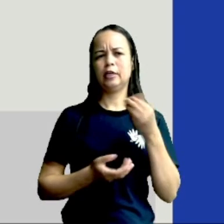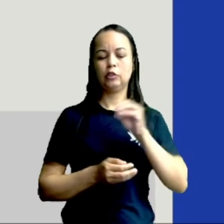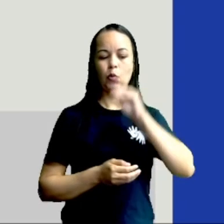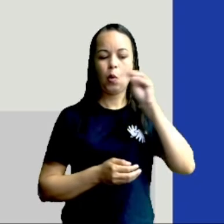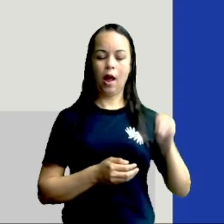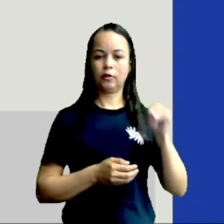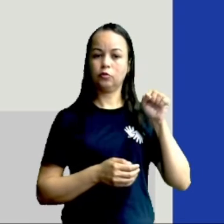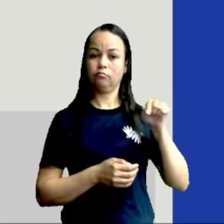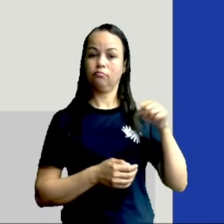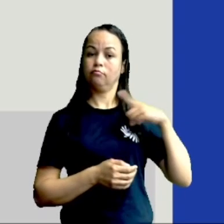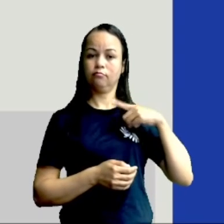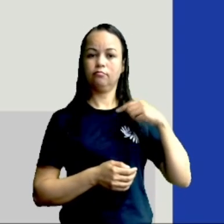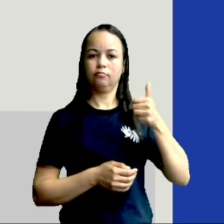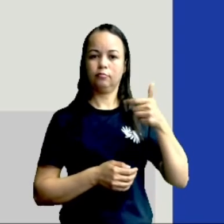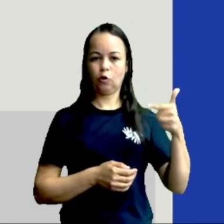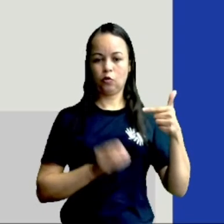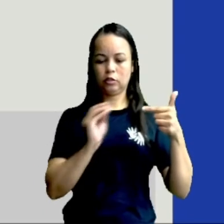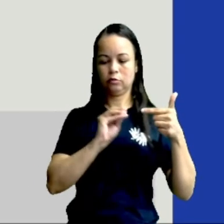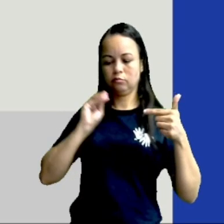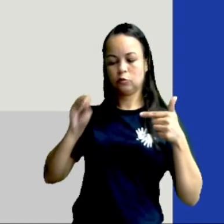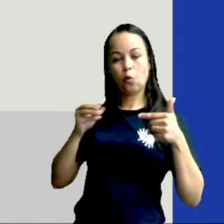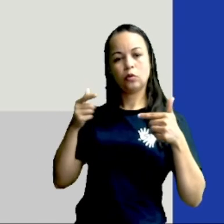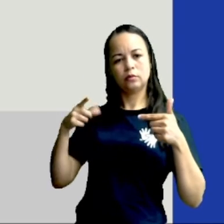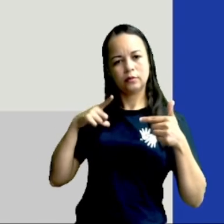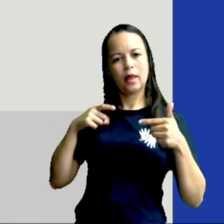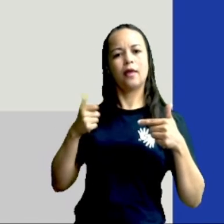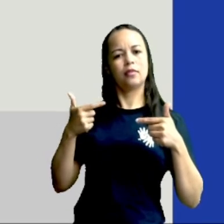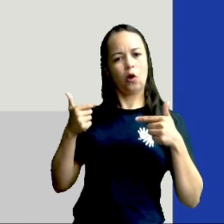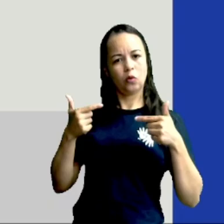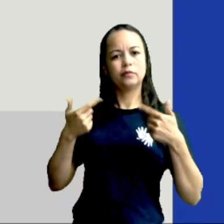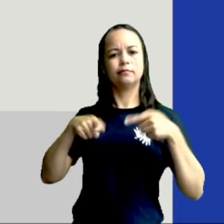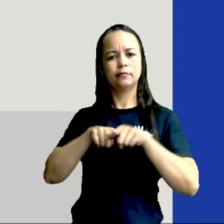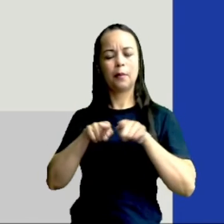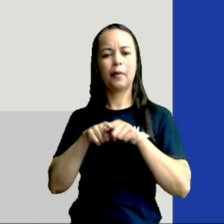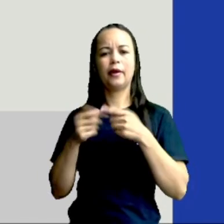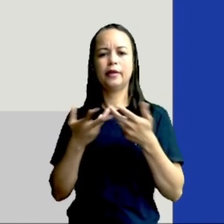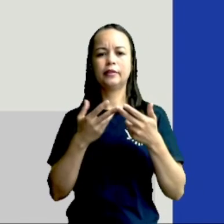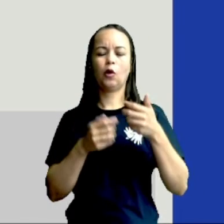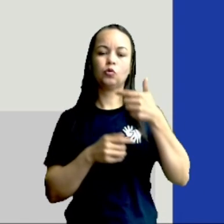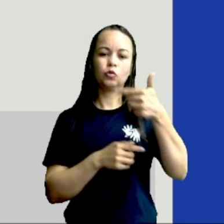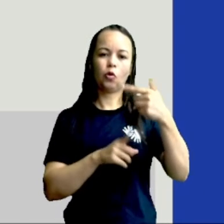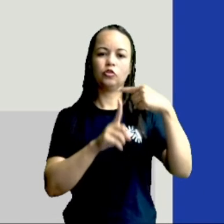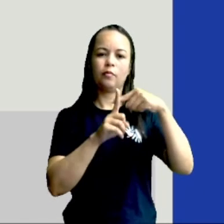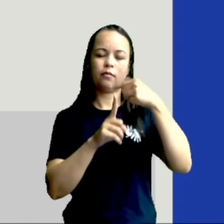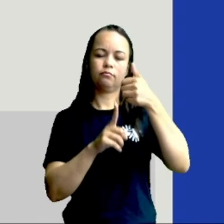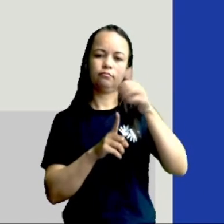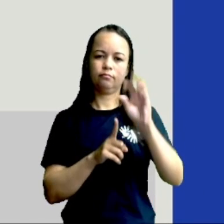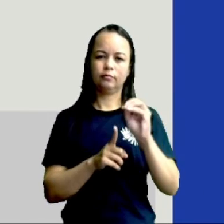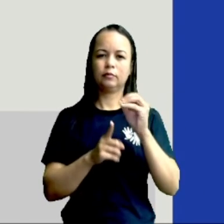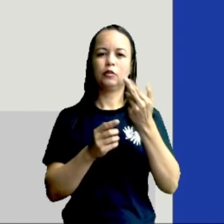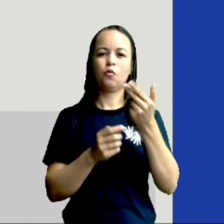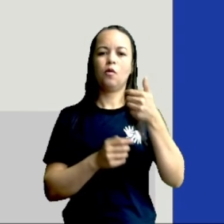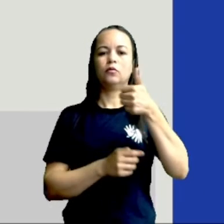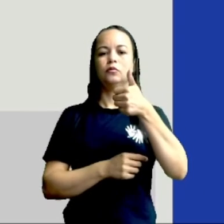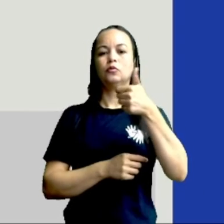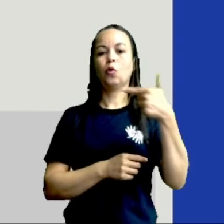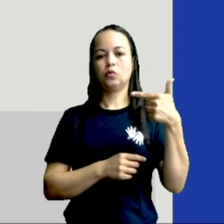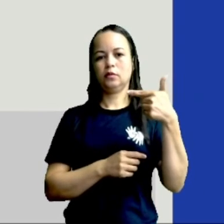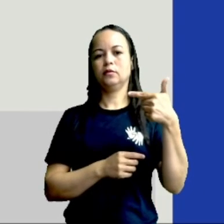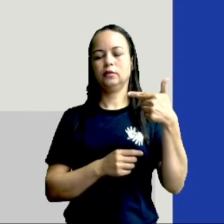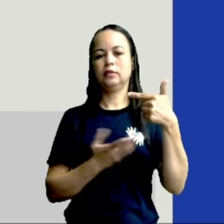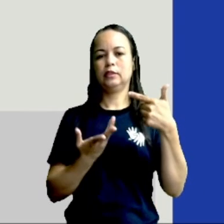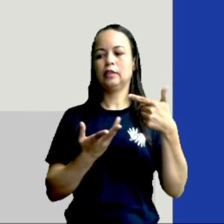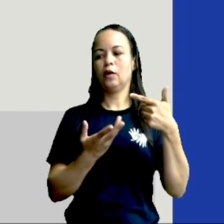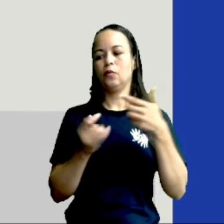12 e do outro eu também tenho 12, porque eu descobri ali, ó, 2 mais 10 igual a 12. Veja o que eu fiz ali, peguei a operação 2 mais